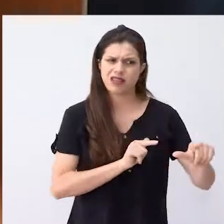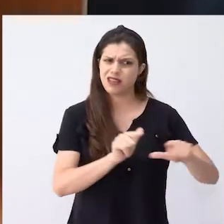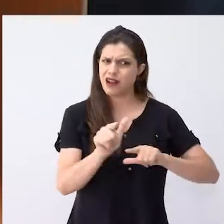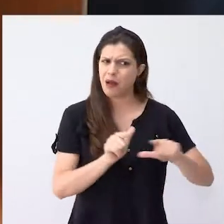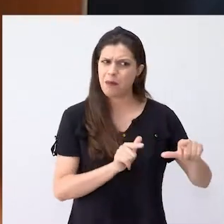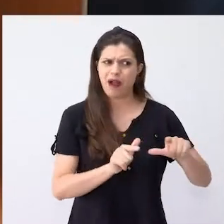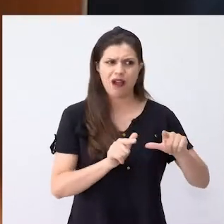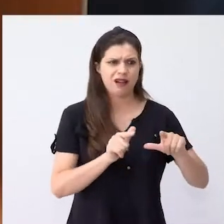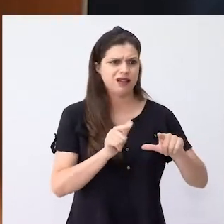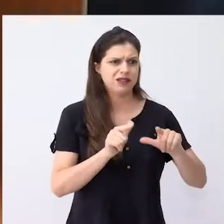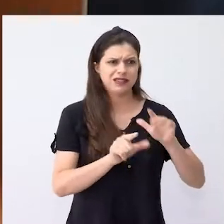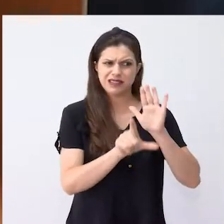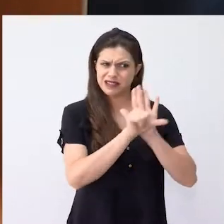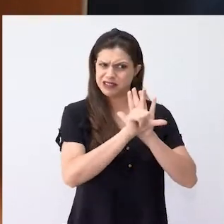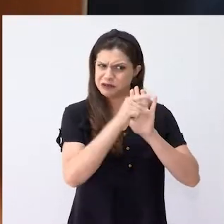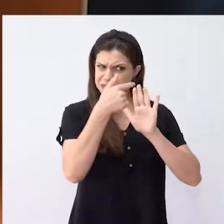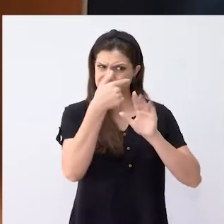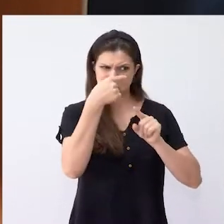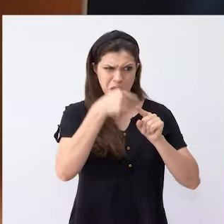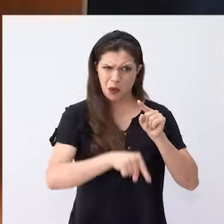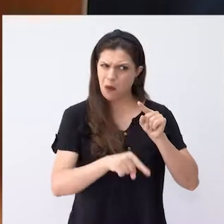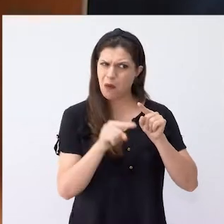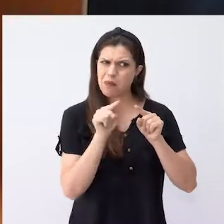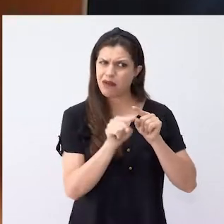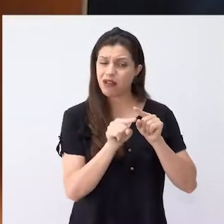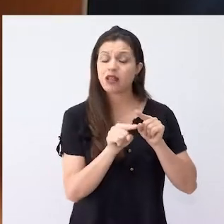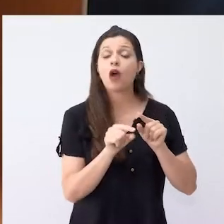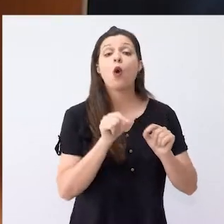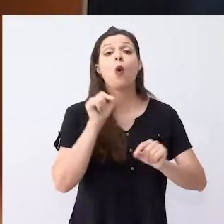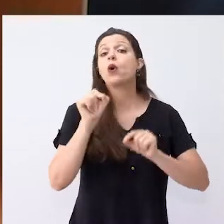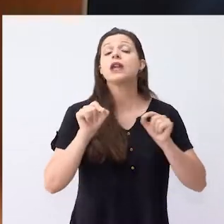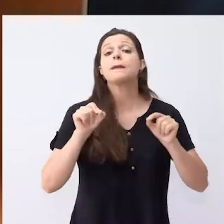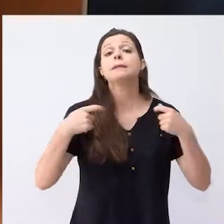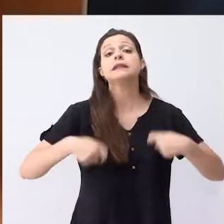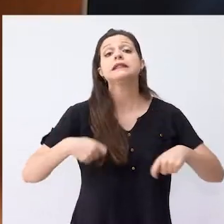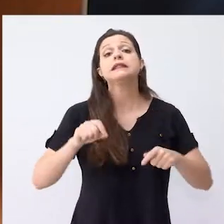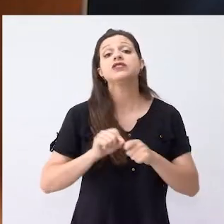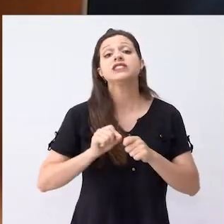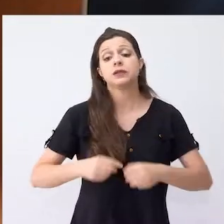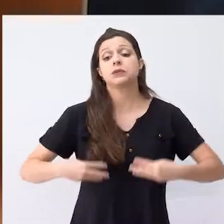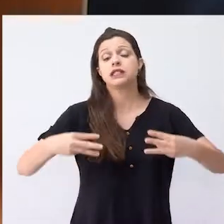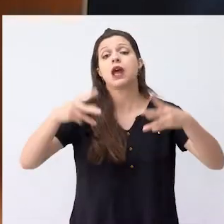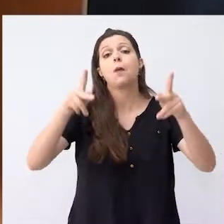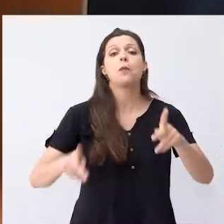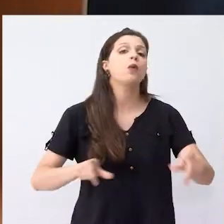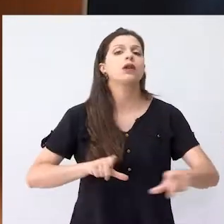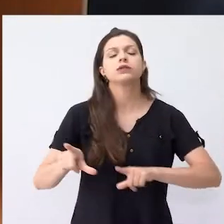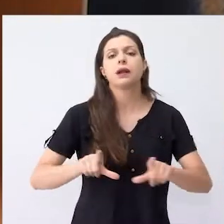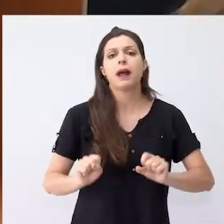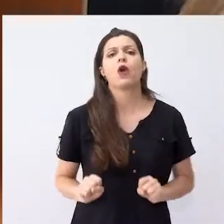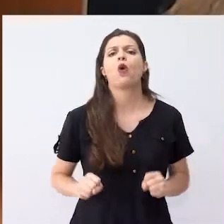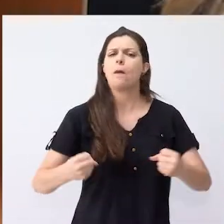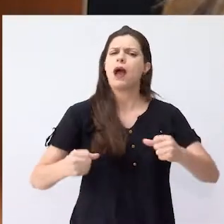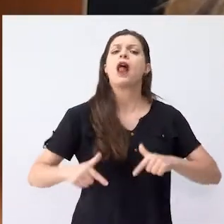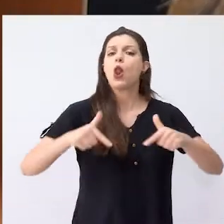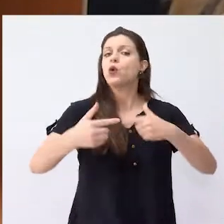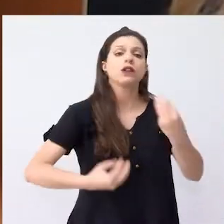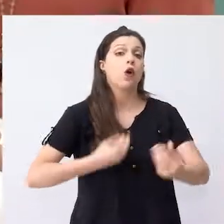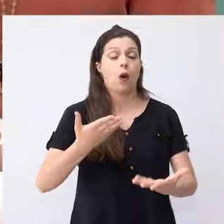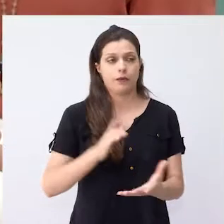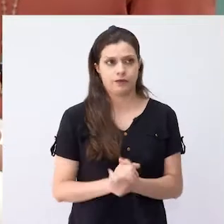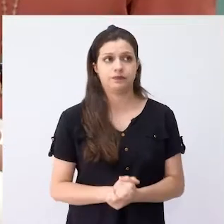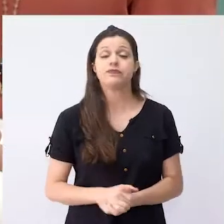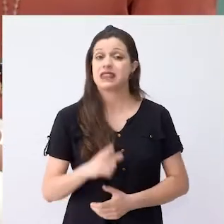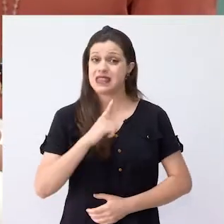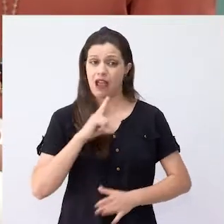da exploração do trabalho infantil, qual que é o primeiro passo que o Ministério Público do Trabalho toma para combater isso? Certo.